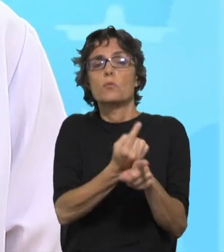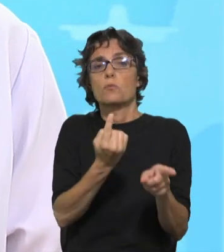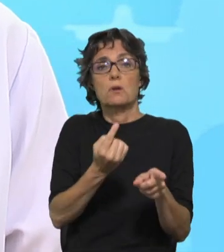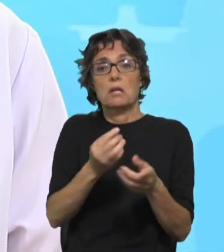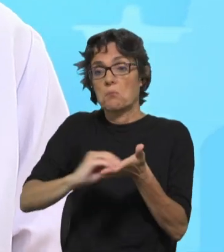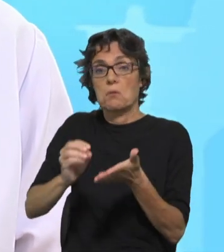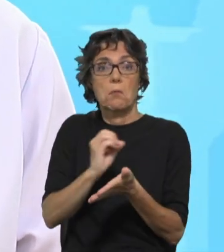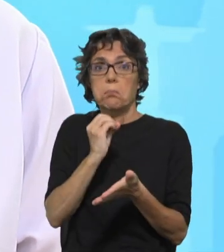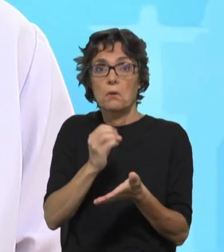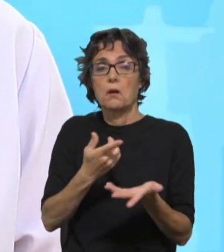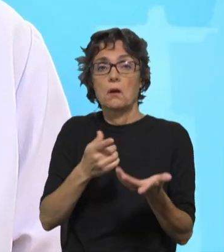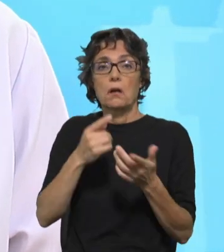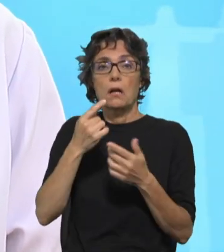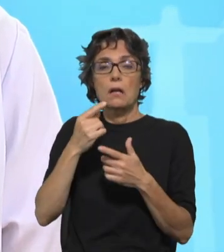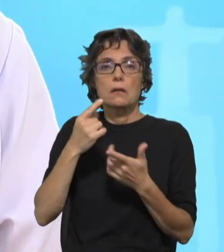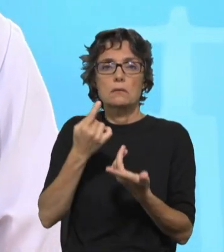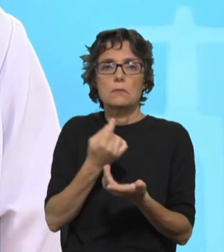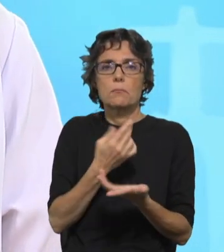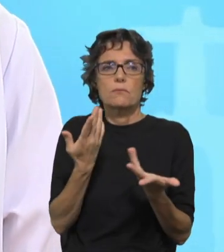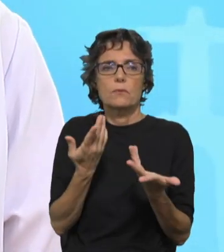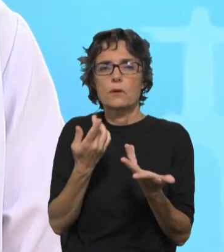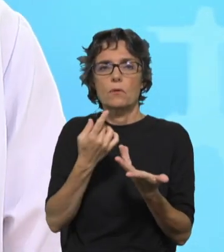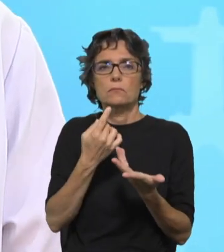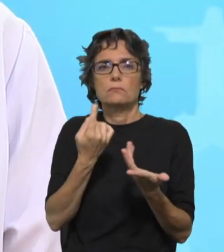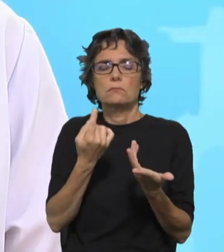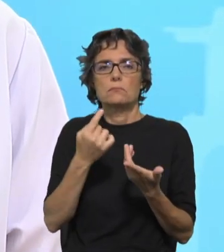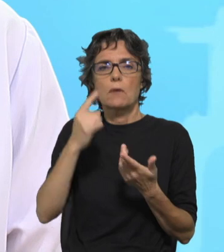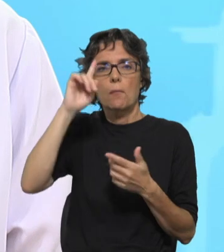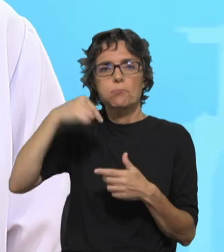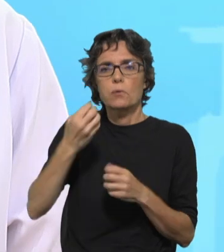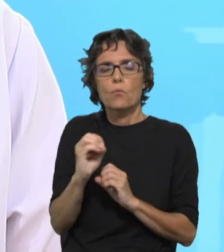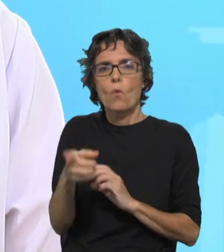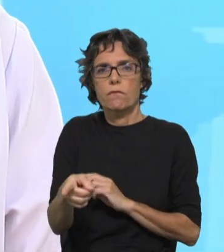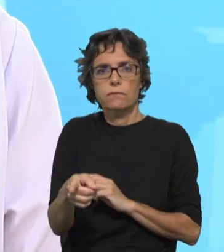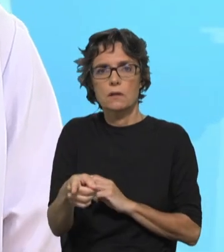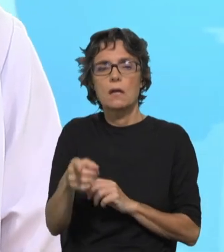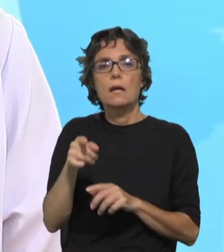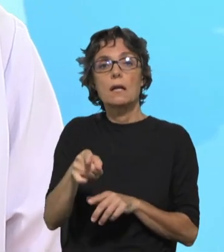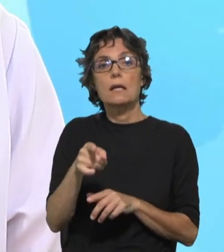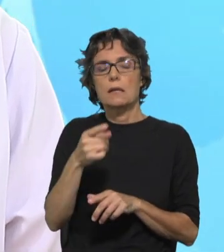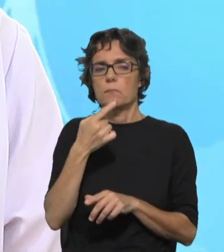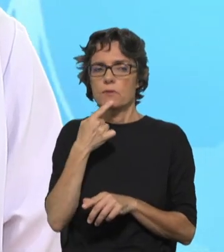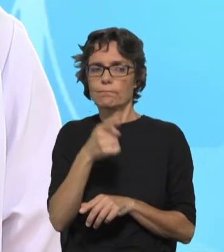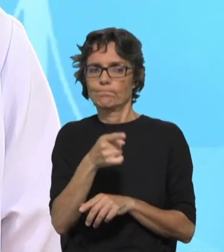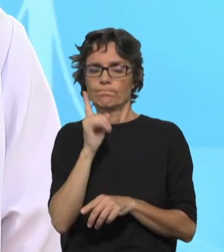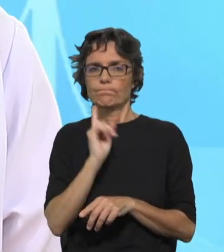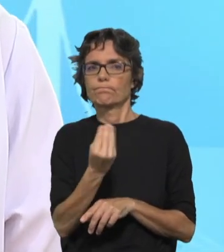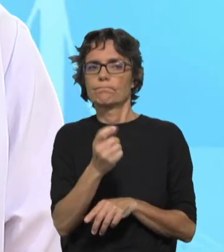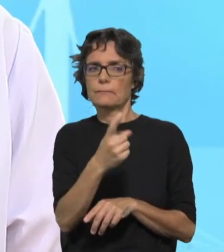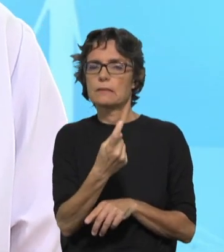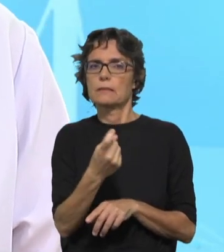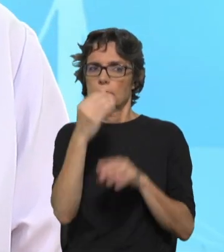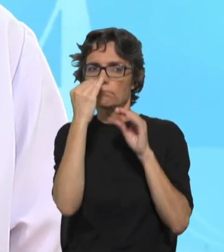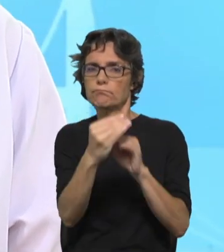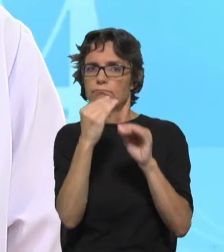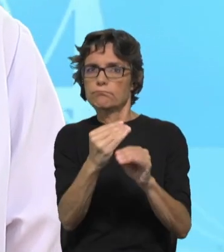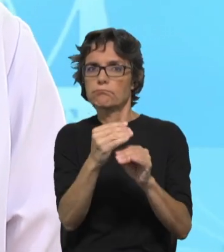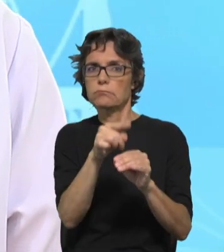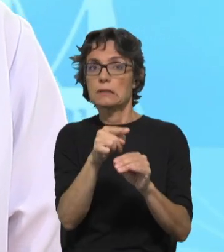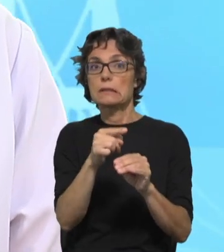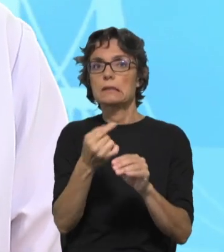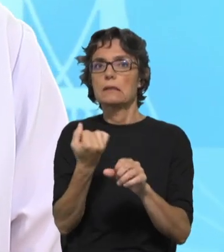ela percebe que ali começa, então, é ali que precisa de agir. Porque ela trabalhou com as Irmãs da Caridade, as Filhas da